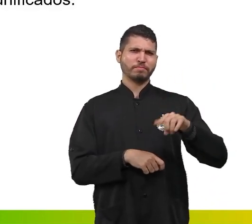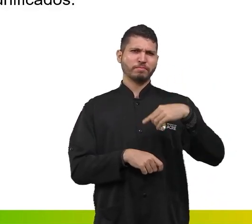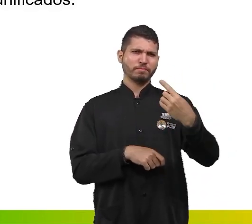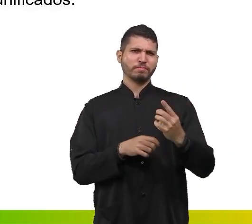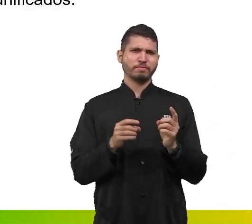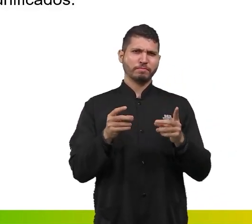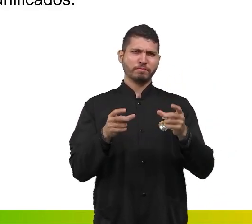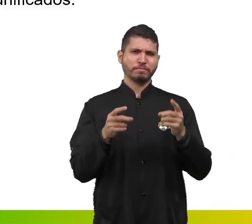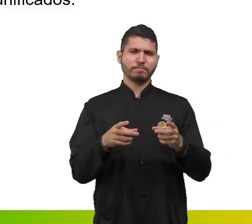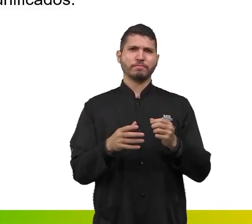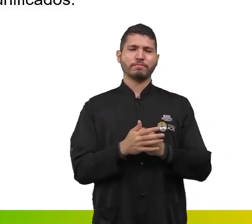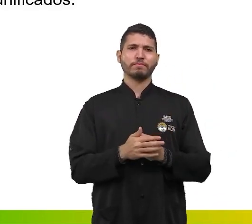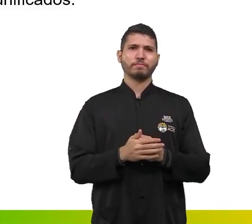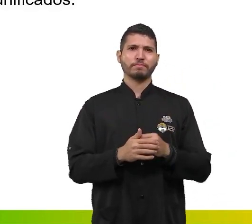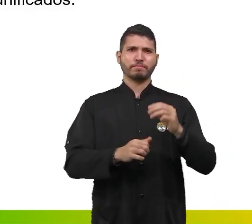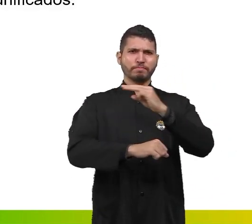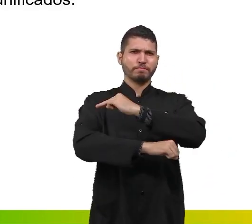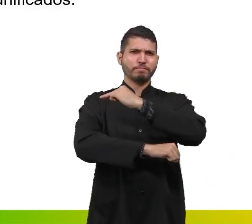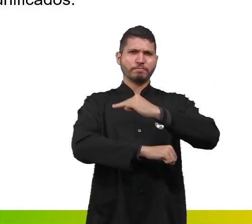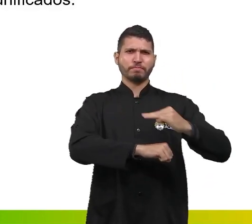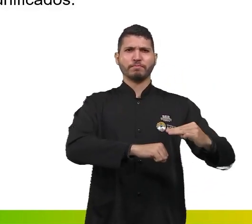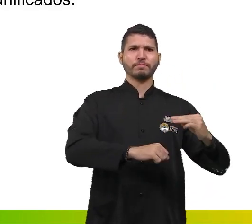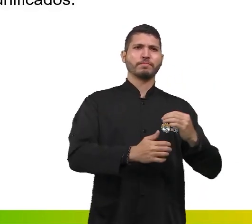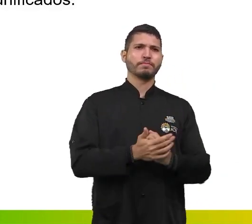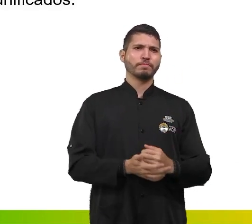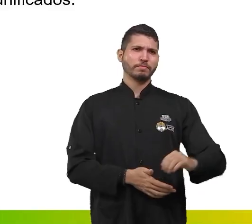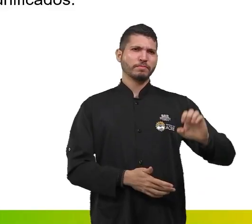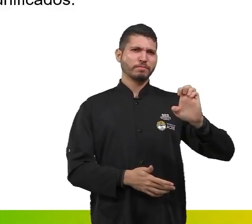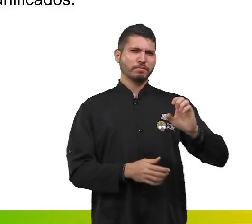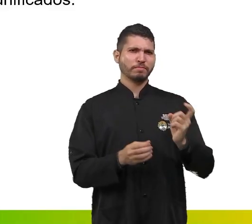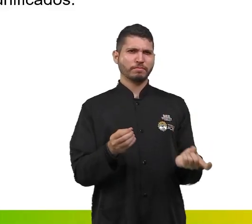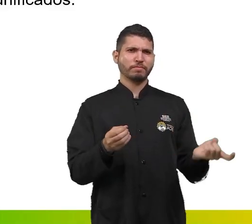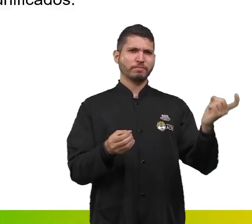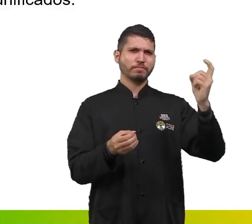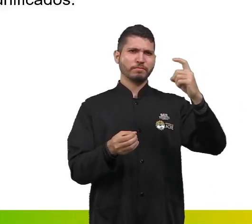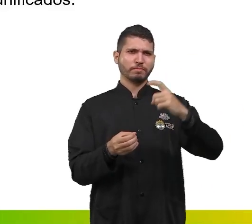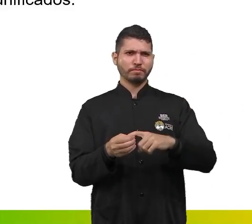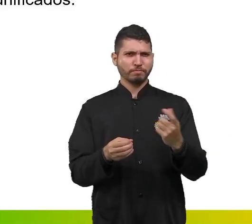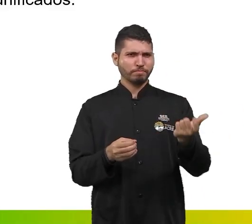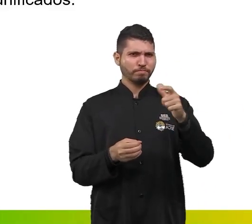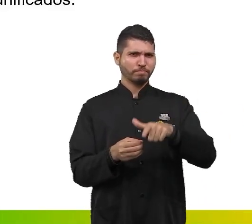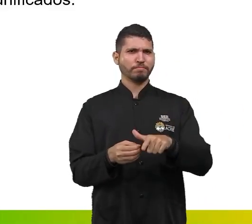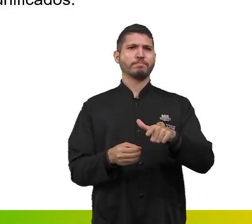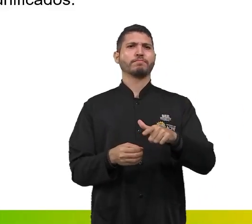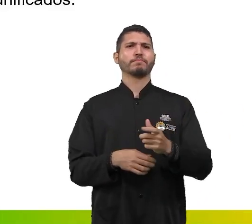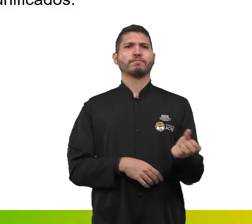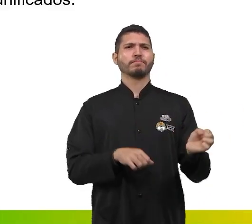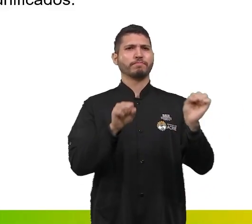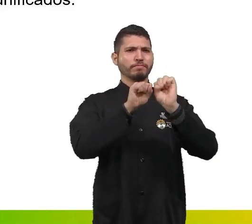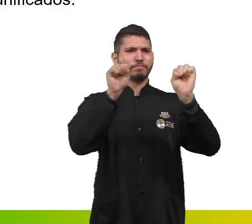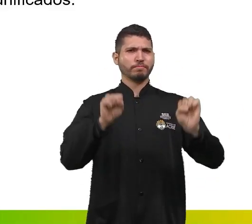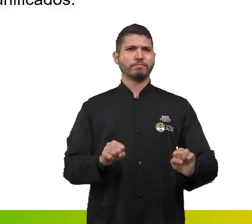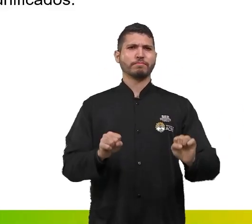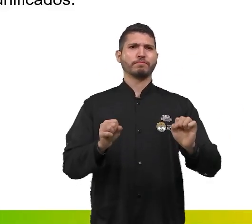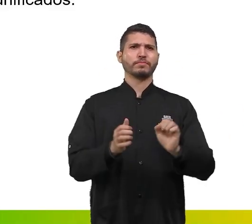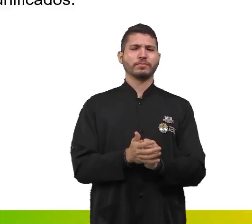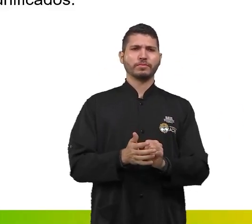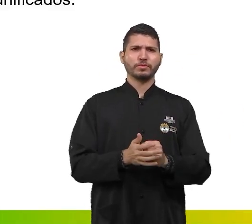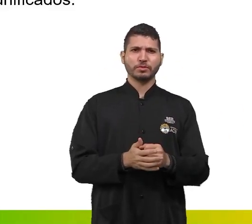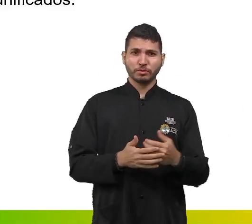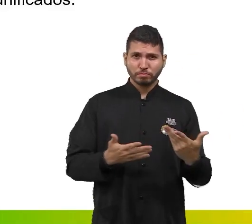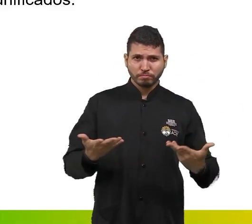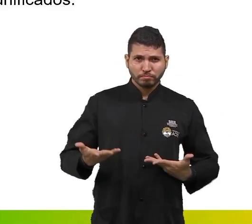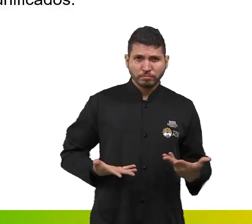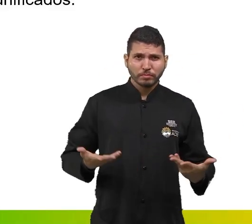Ou letra E, o retorno do sistema de servidão como base econômica europeia. Gente, eu